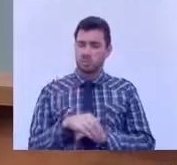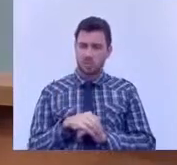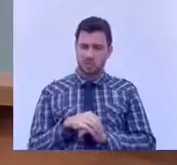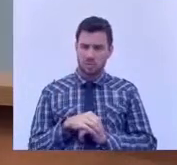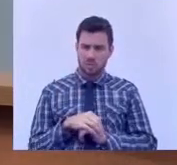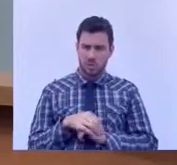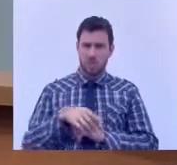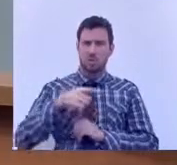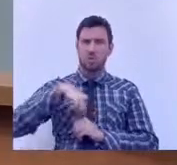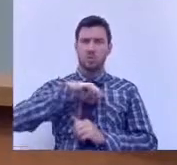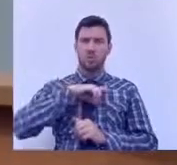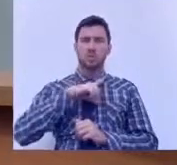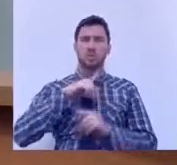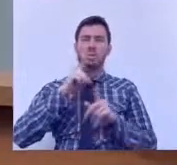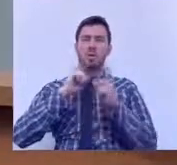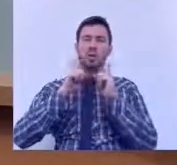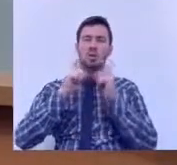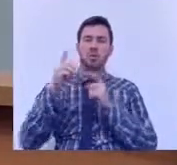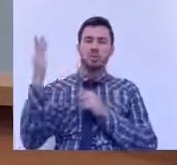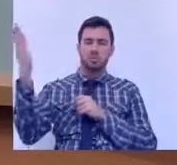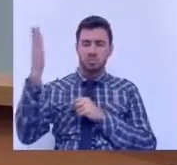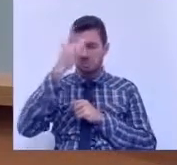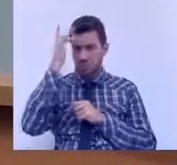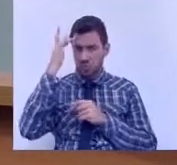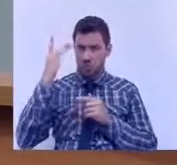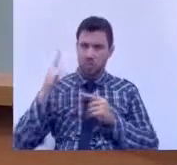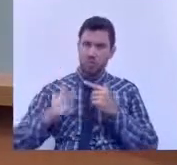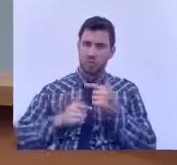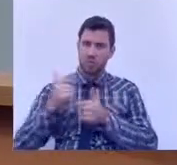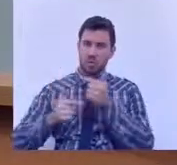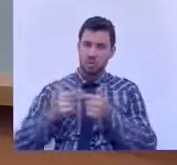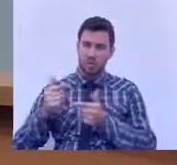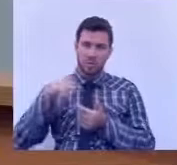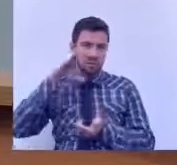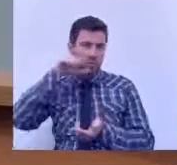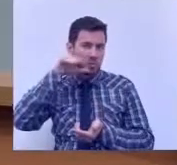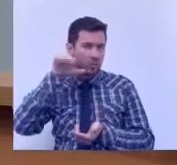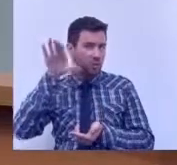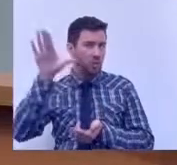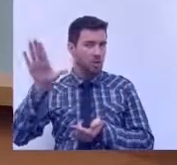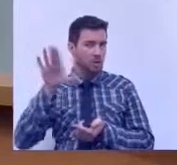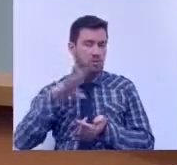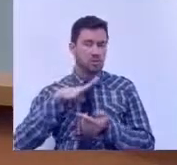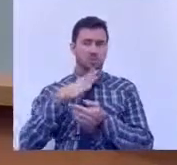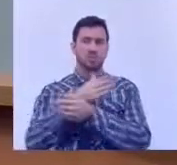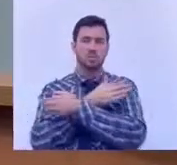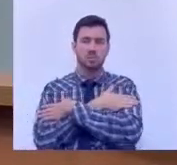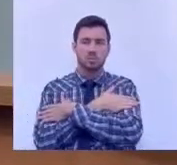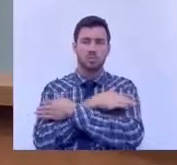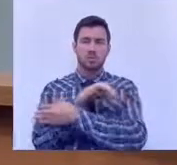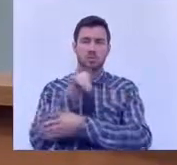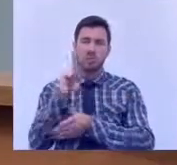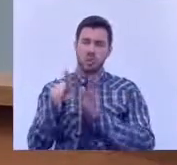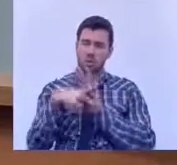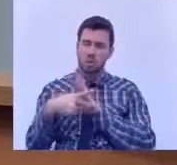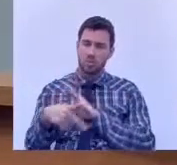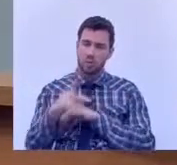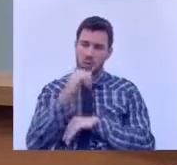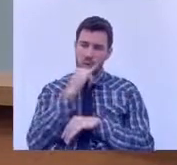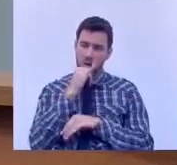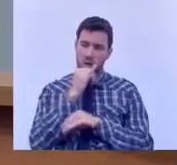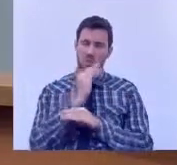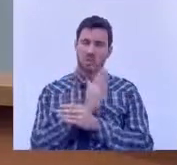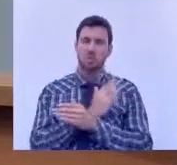fizemos uma reunião aqui, ao qual os servidores que trabalham nesse serviço, ao